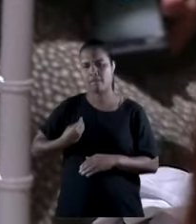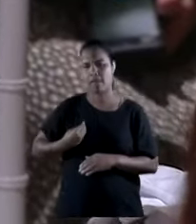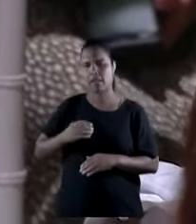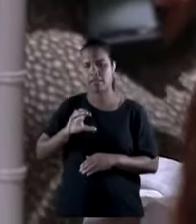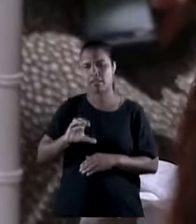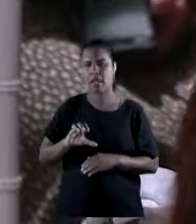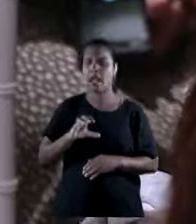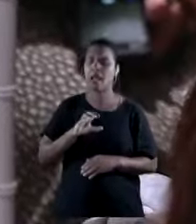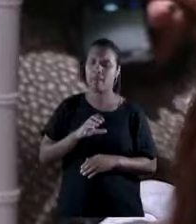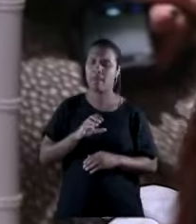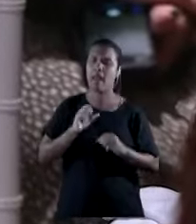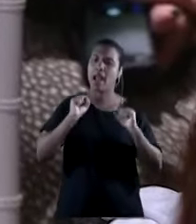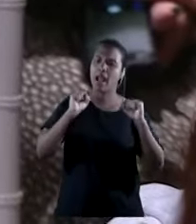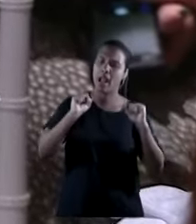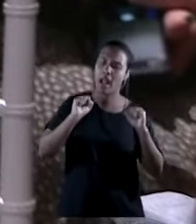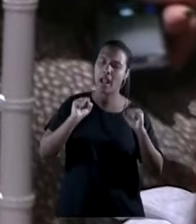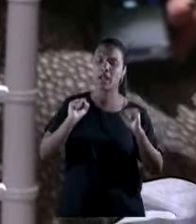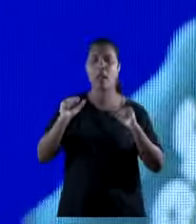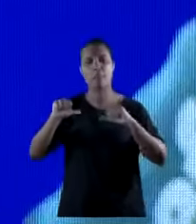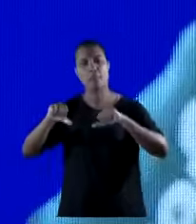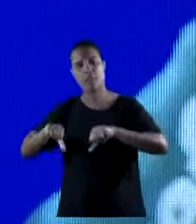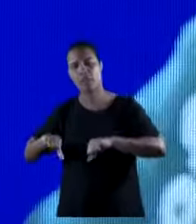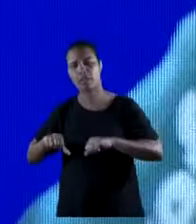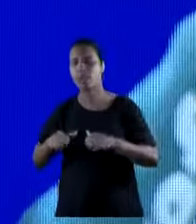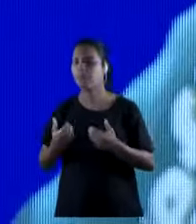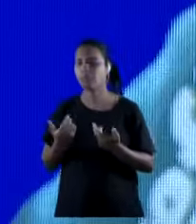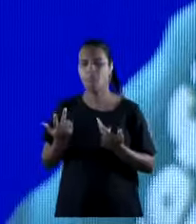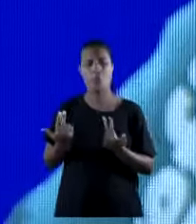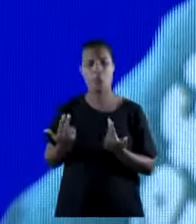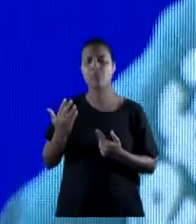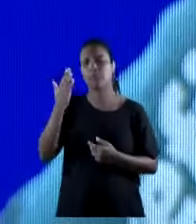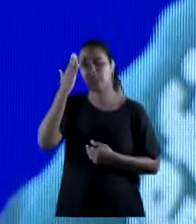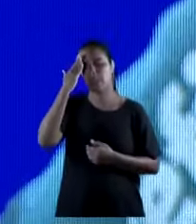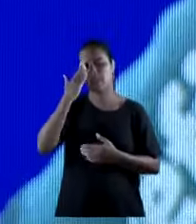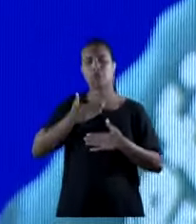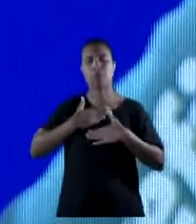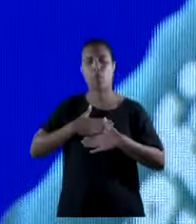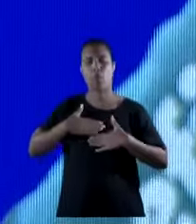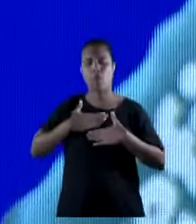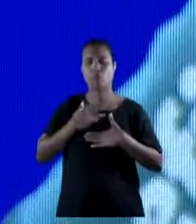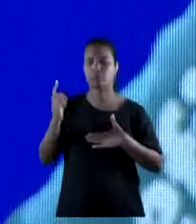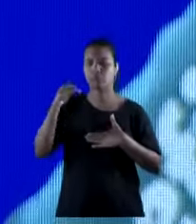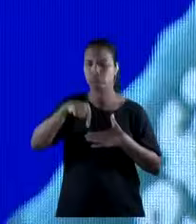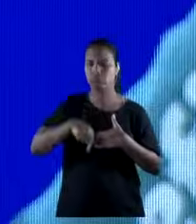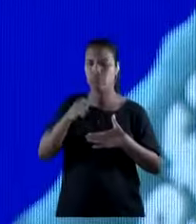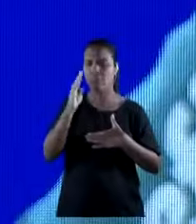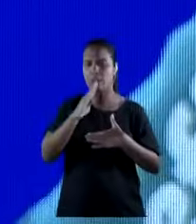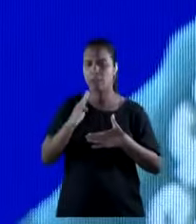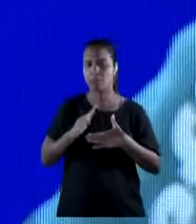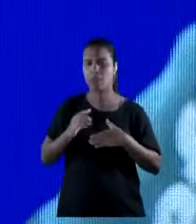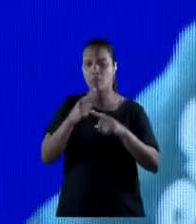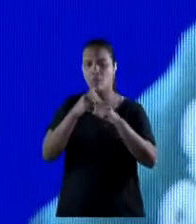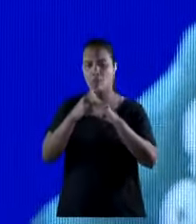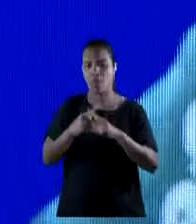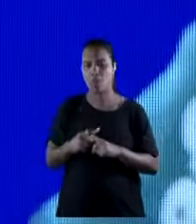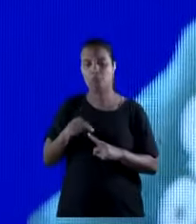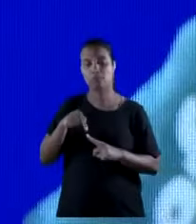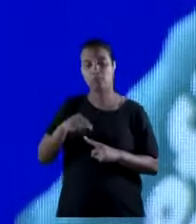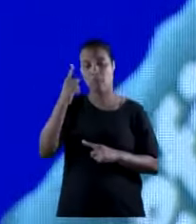E para mim é um gosto poder participar, poder estar aqui no Brasil, poder participar nesta competição que é o